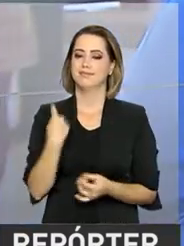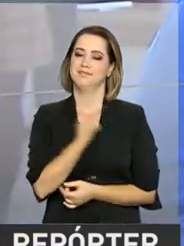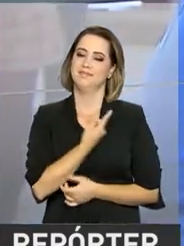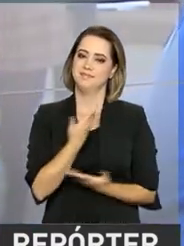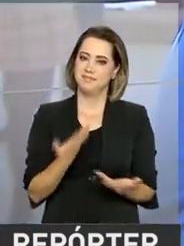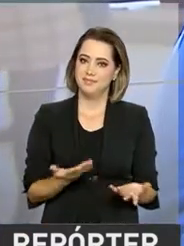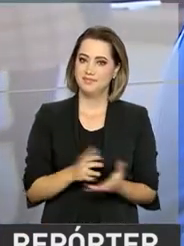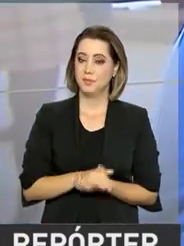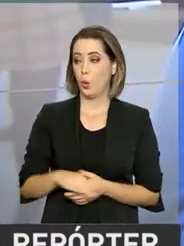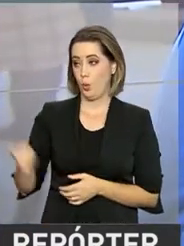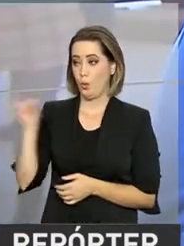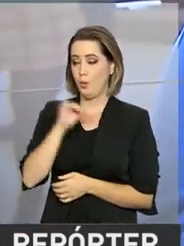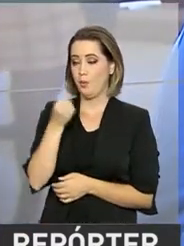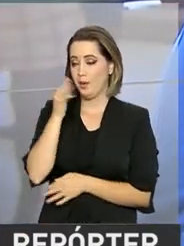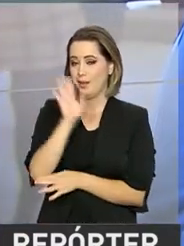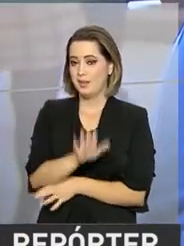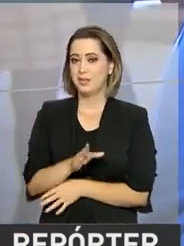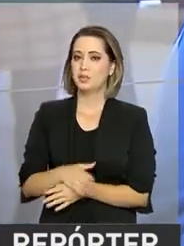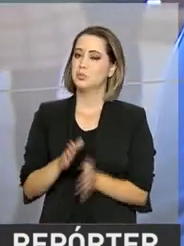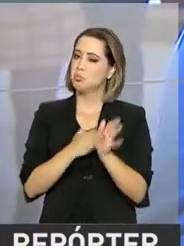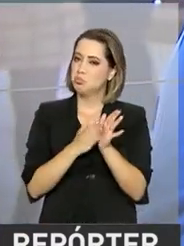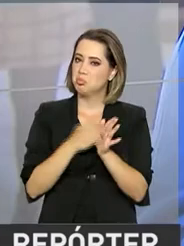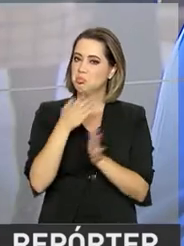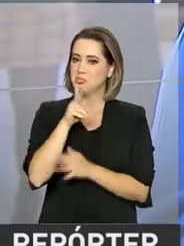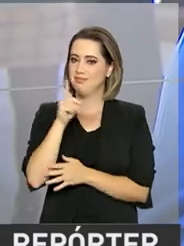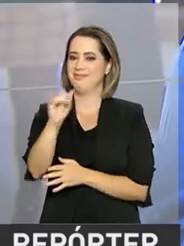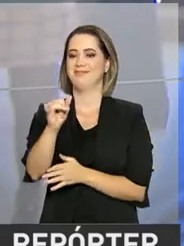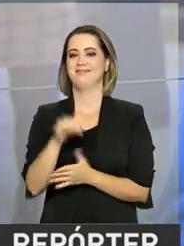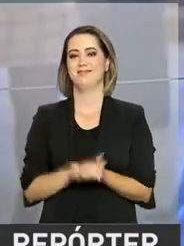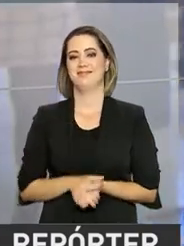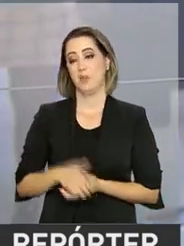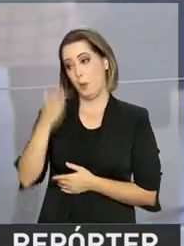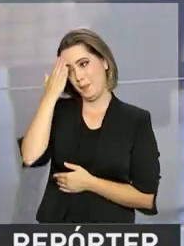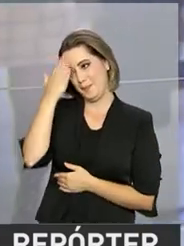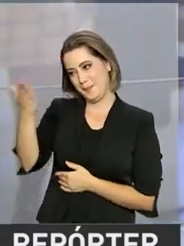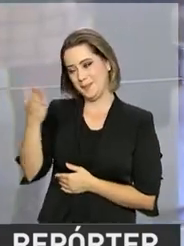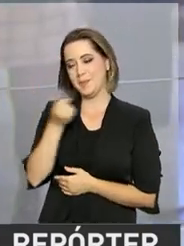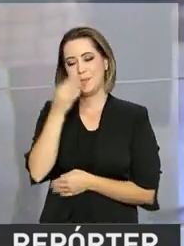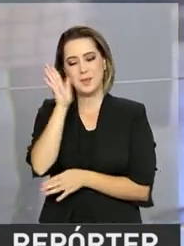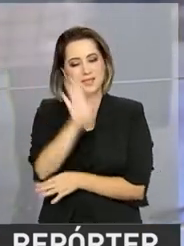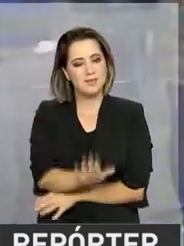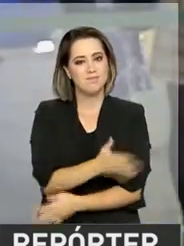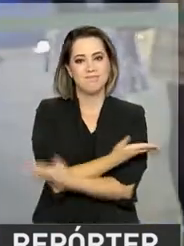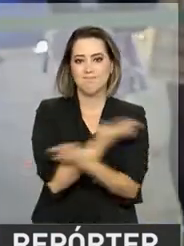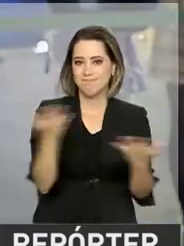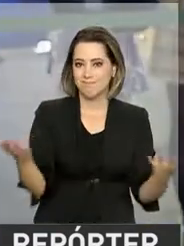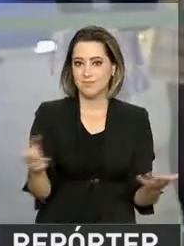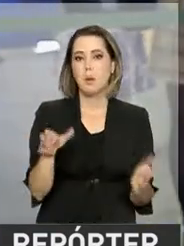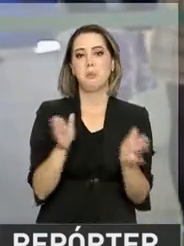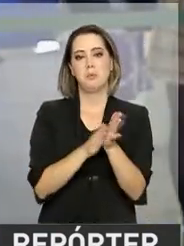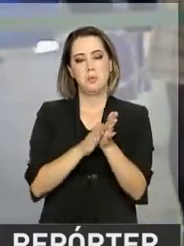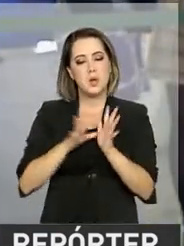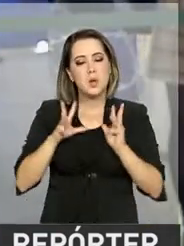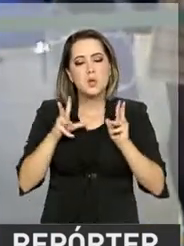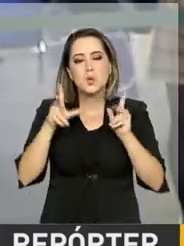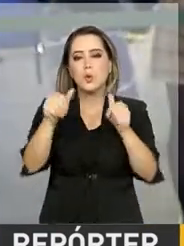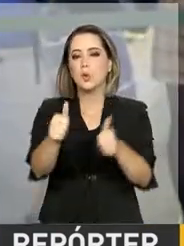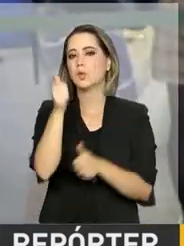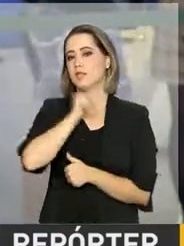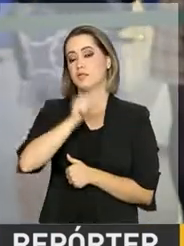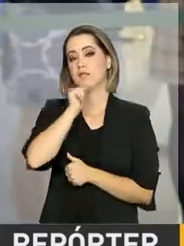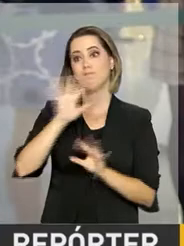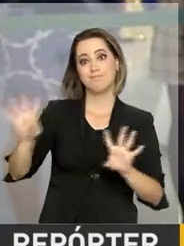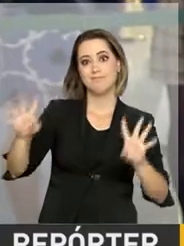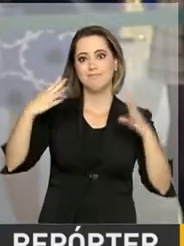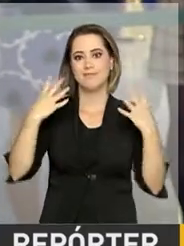a gente. Olá, Luana, boa tarde, parabéns pelo dia. Obrigada, Roberto. Boa tarde a todos e também parabéns a todas as mulheres que